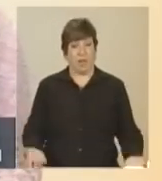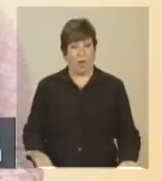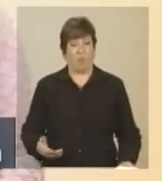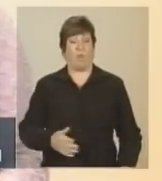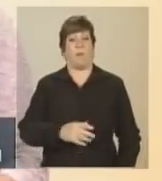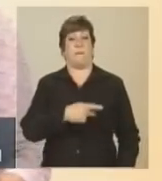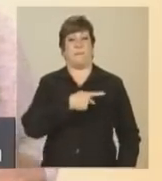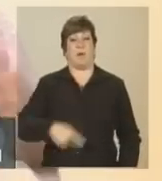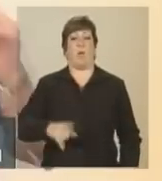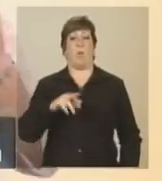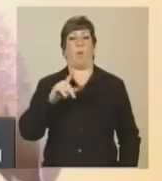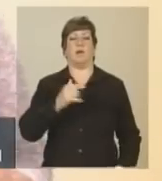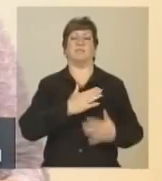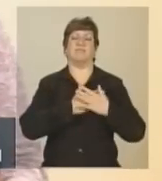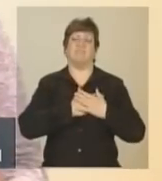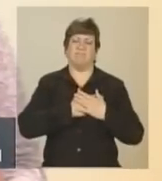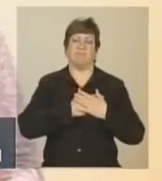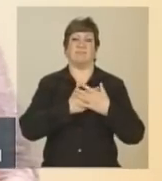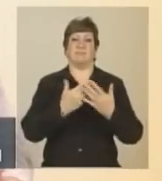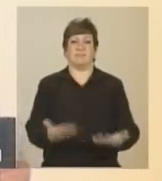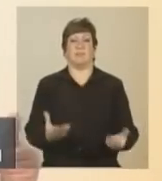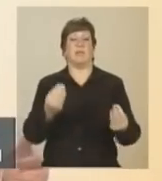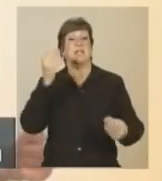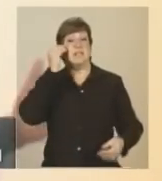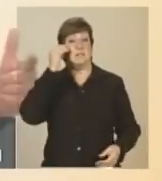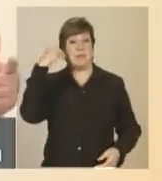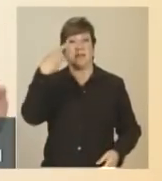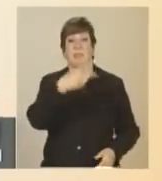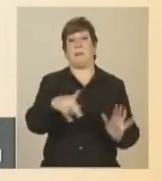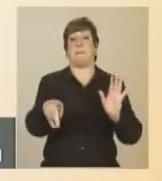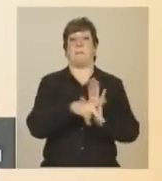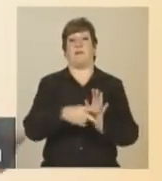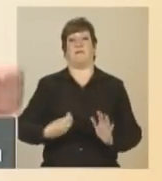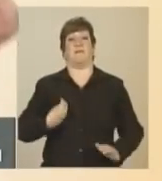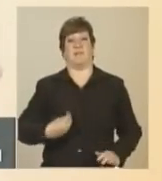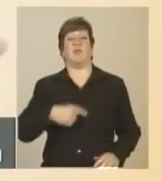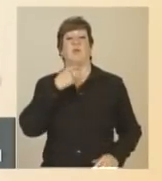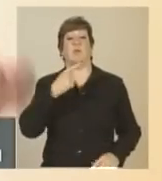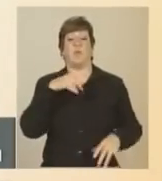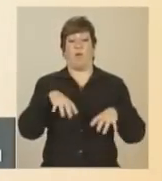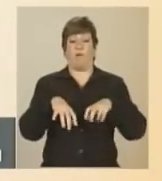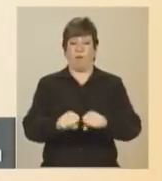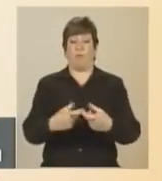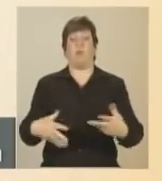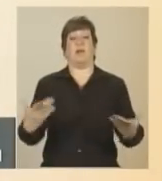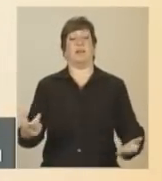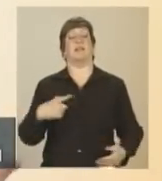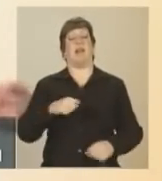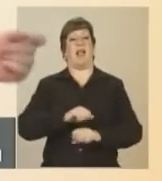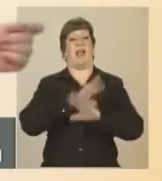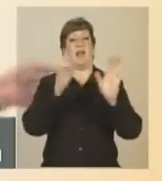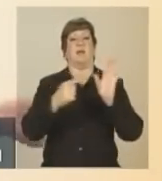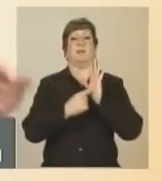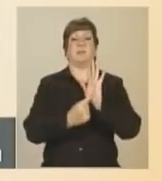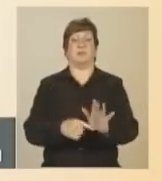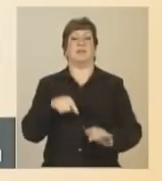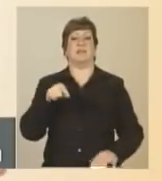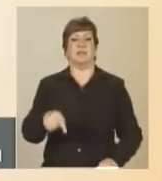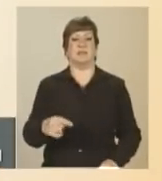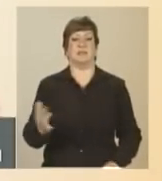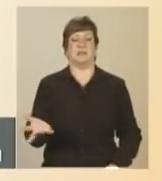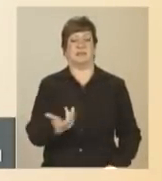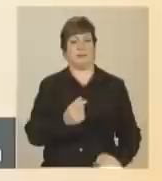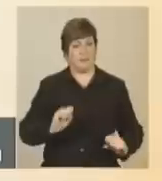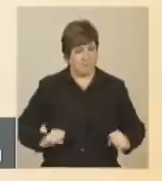Lula, em relação à sua experiência de vida, está claramente evidenciada nesse imenso